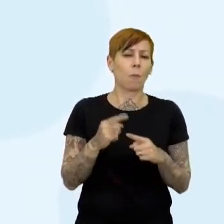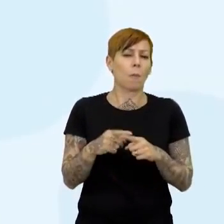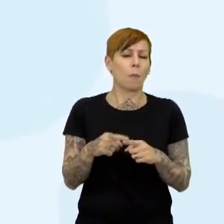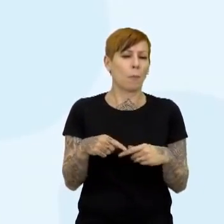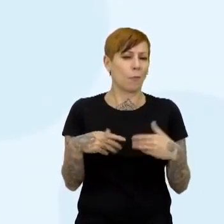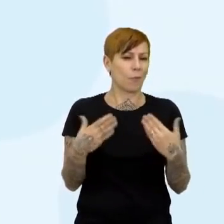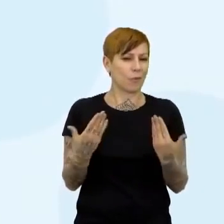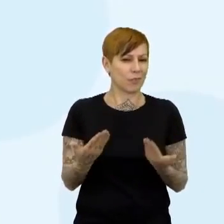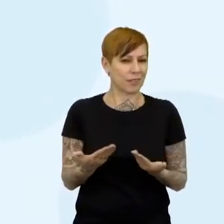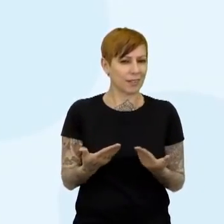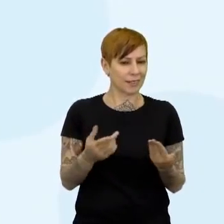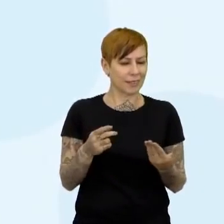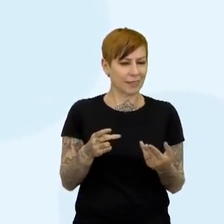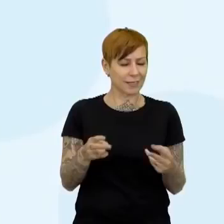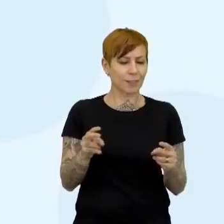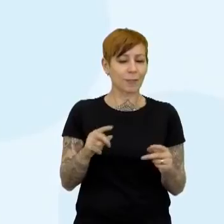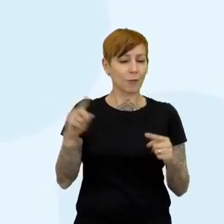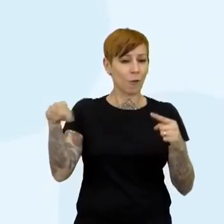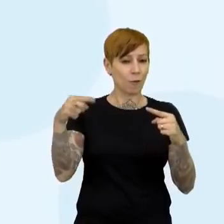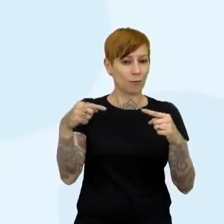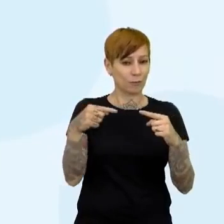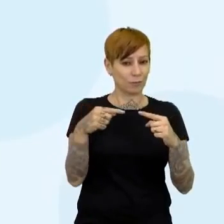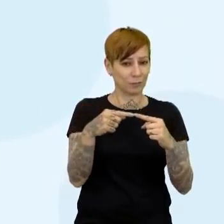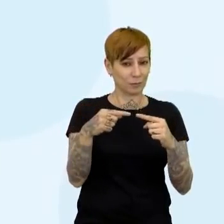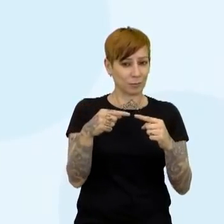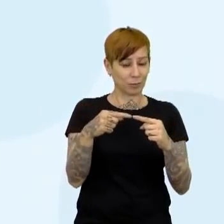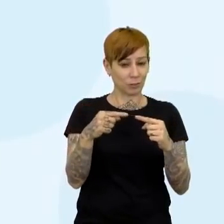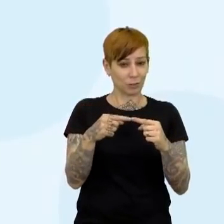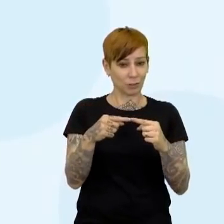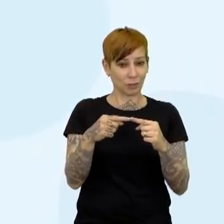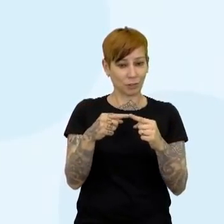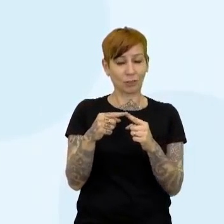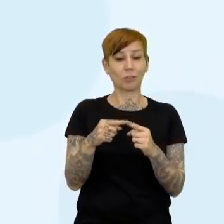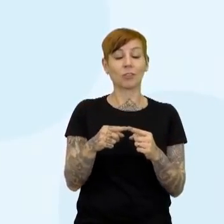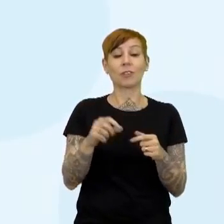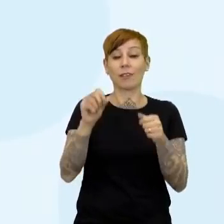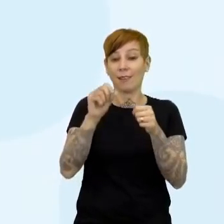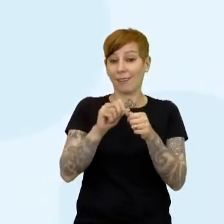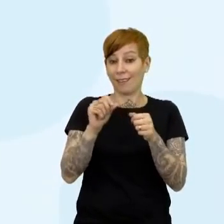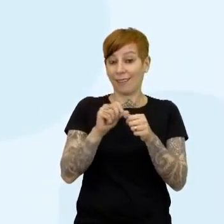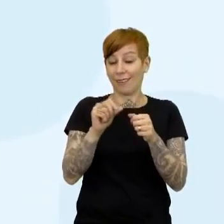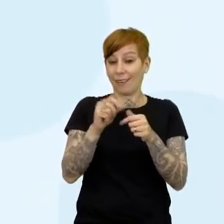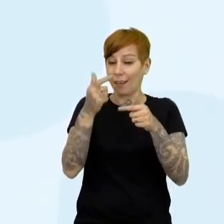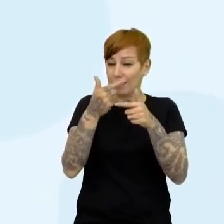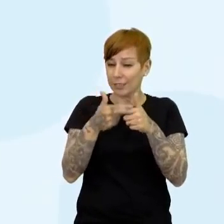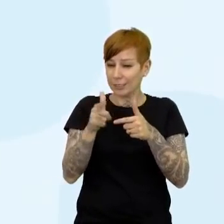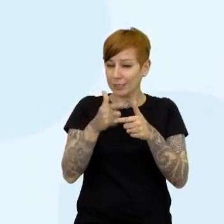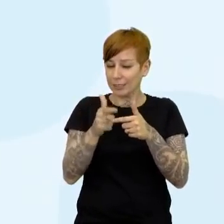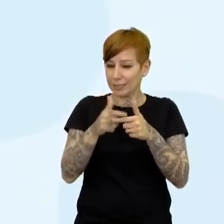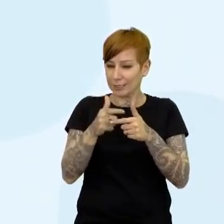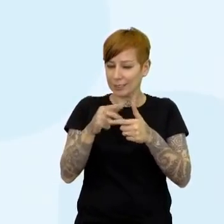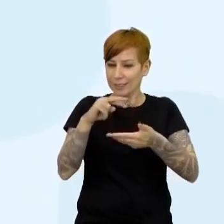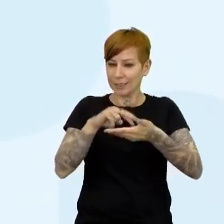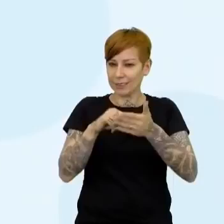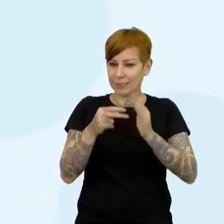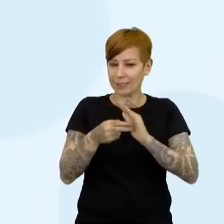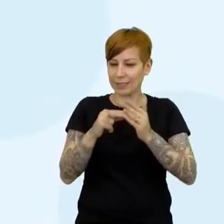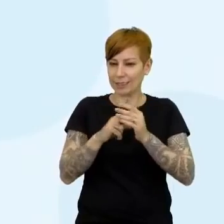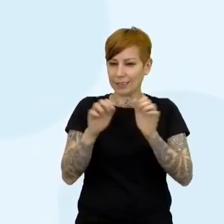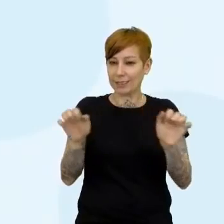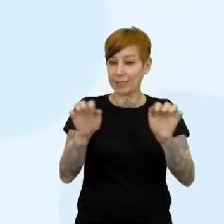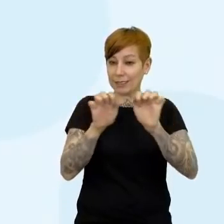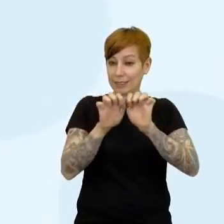ó o que a gente quer essa habilidade é sobre resolver problemas que envolvam equações